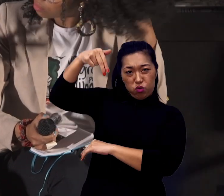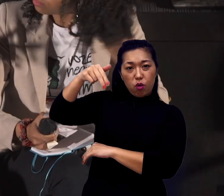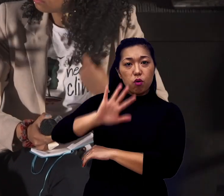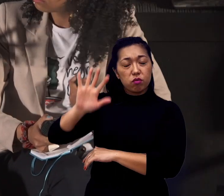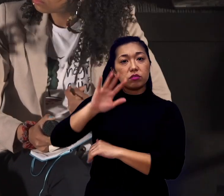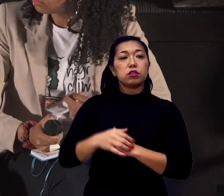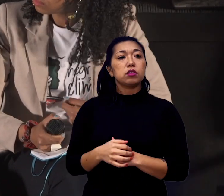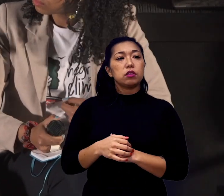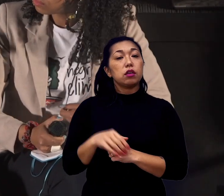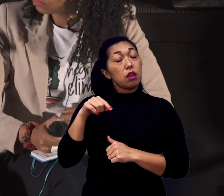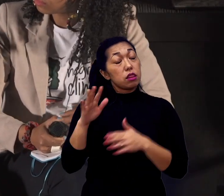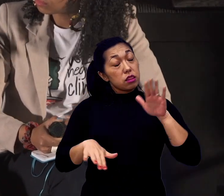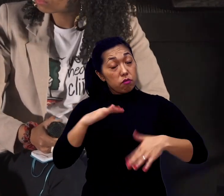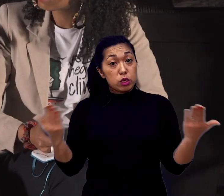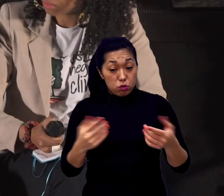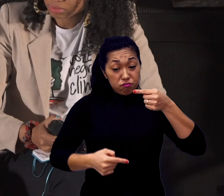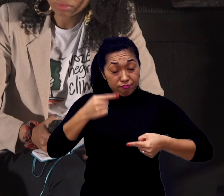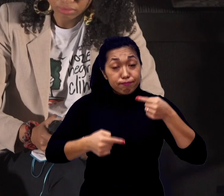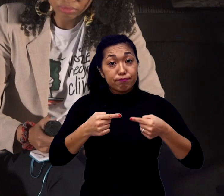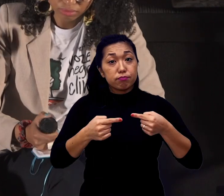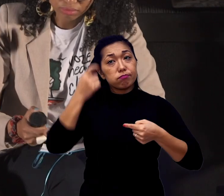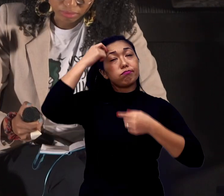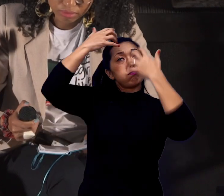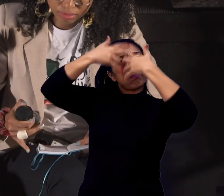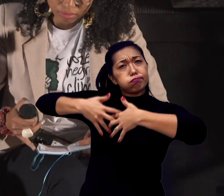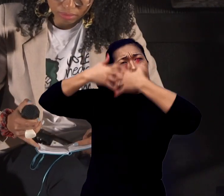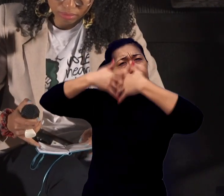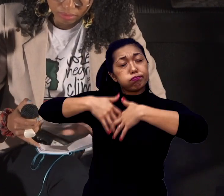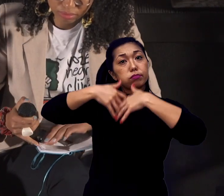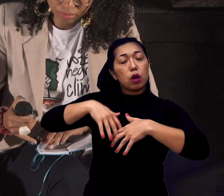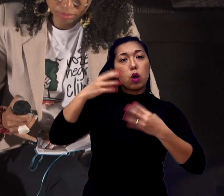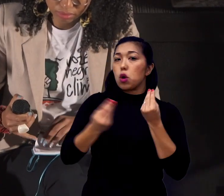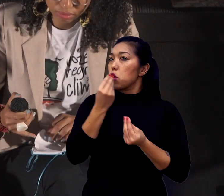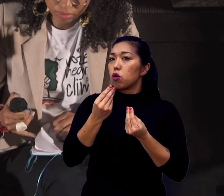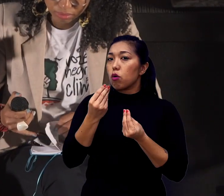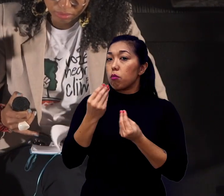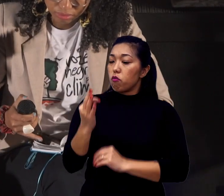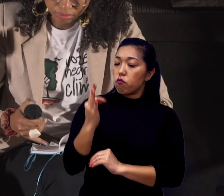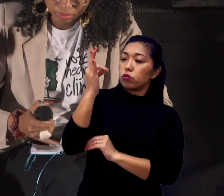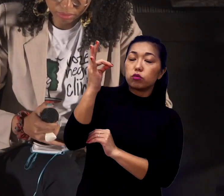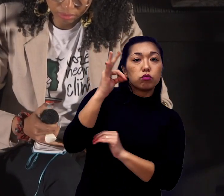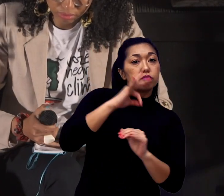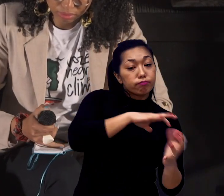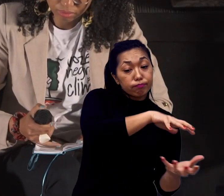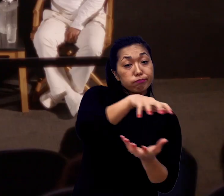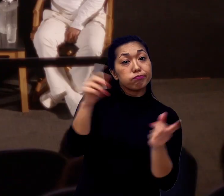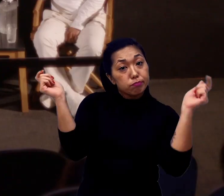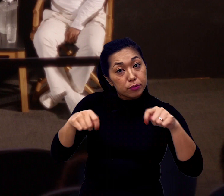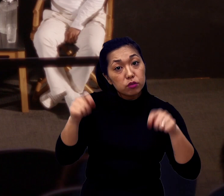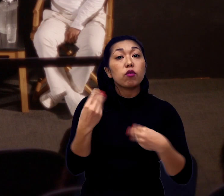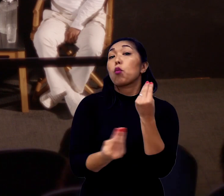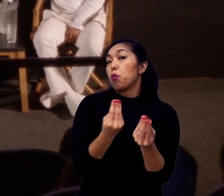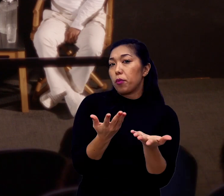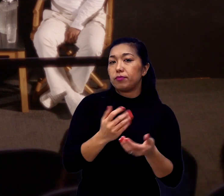Eu acho que talvez esse debate possa nos ajudar também a repensar mundos, né? Repensar outros futuros. Então, acho